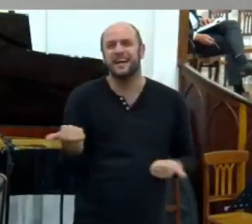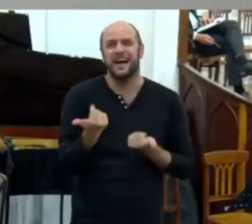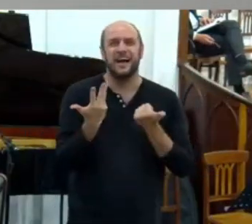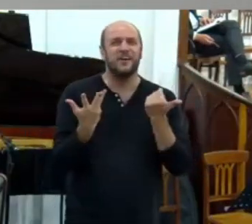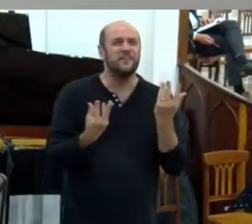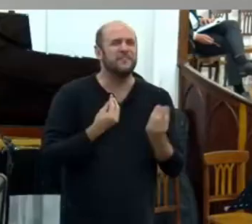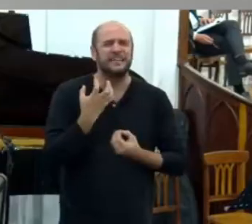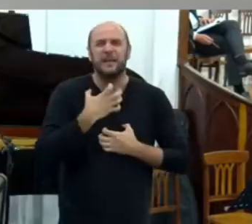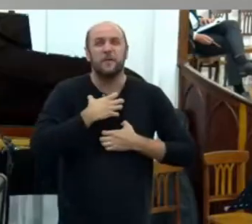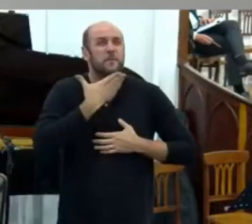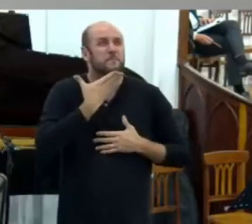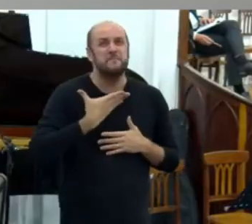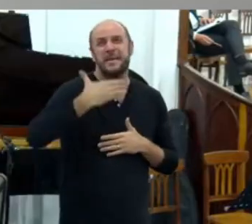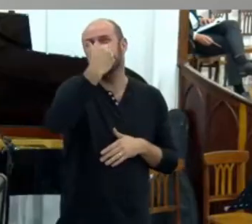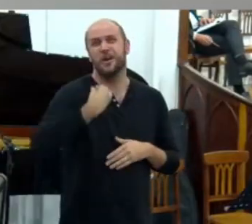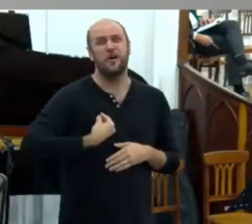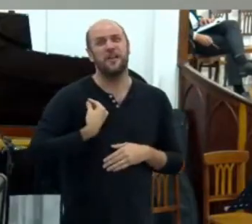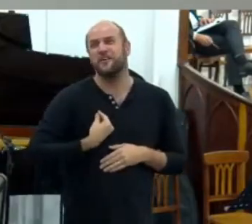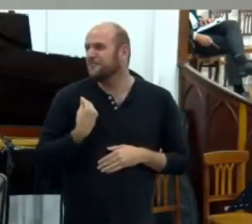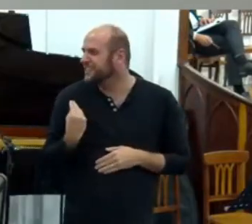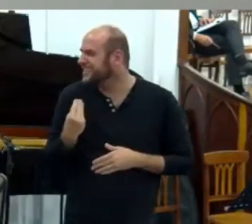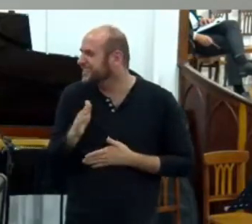homem ter algo melhor na vida?